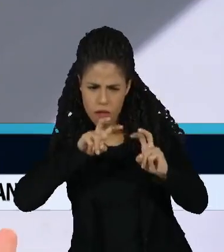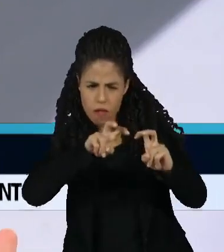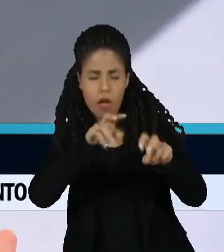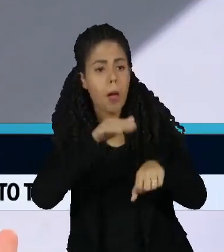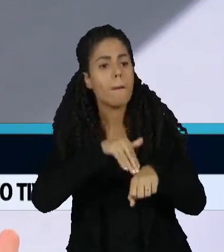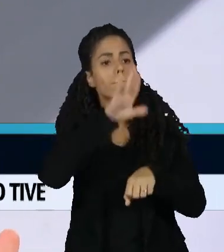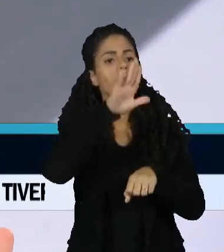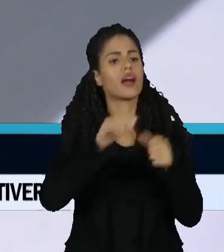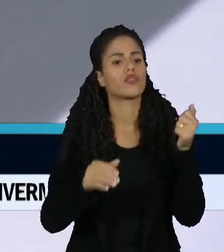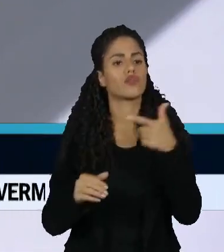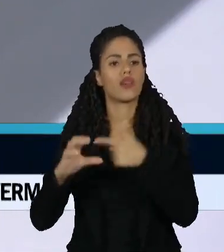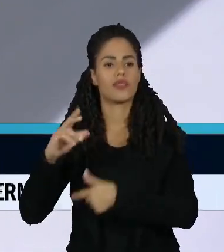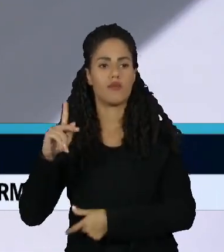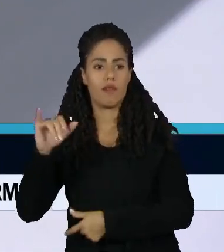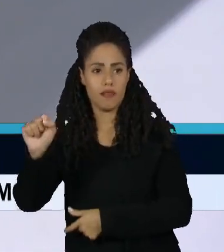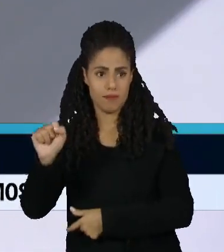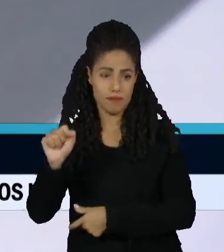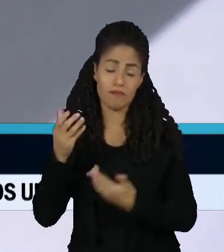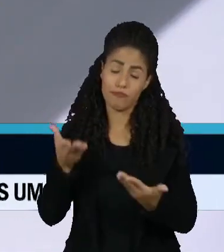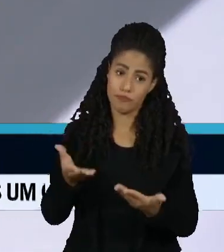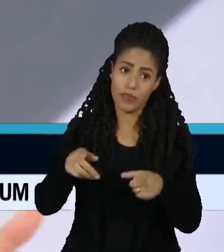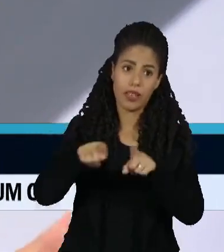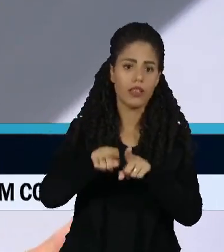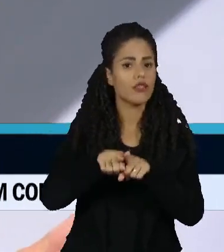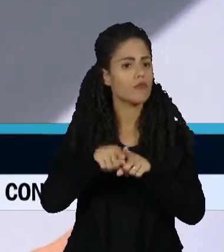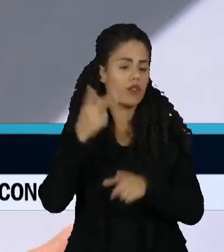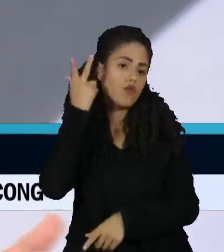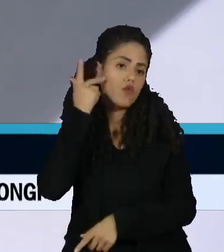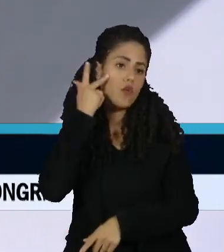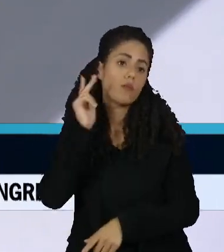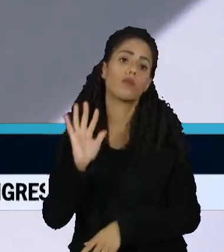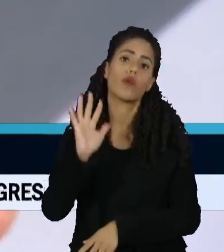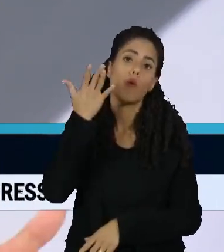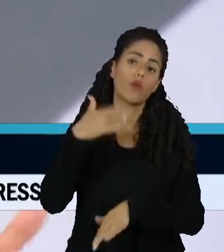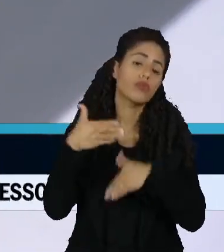investigação do que as CPIs. Então, era mais ou menos natural que isso acontecesse, que não dessem nada.